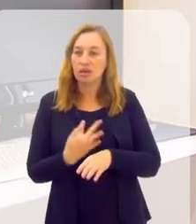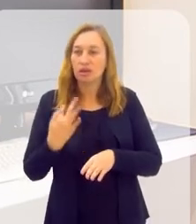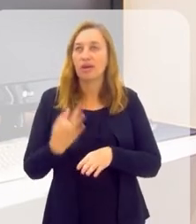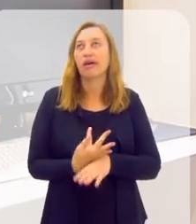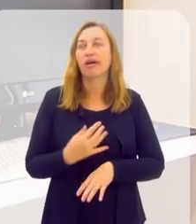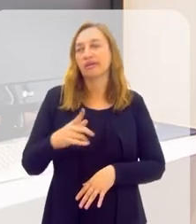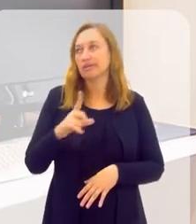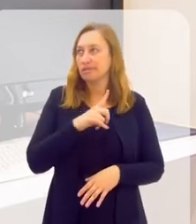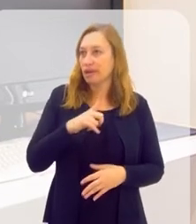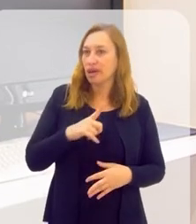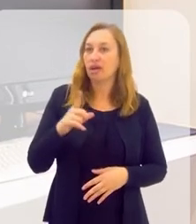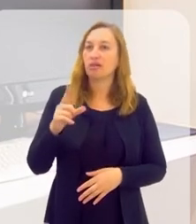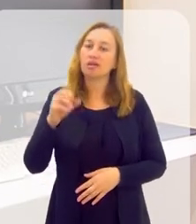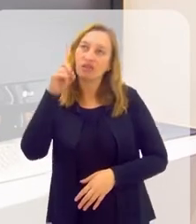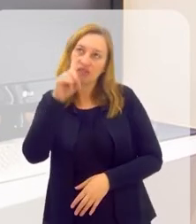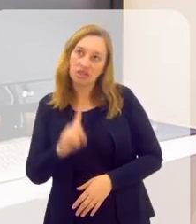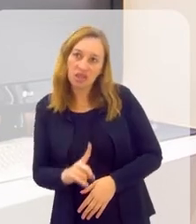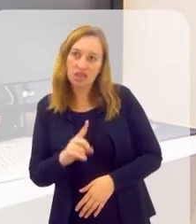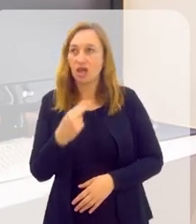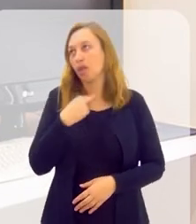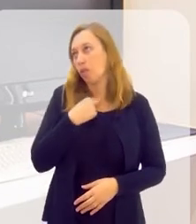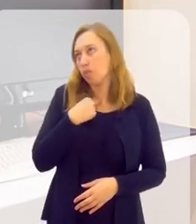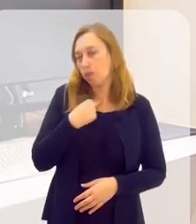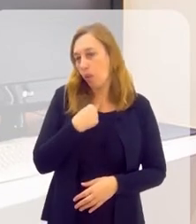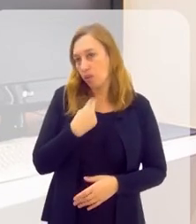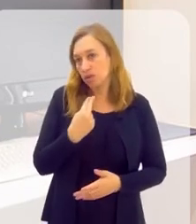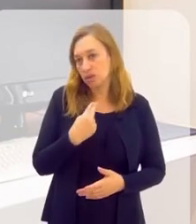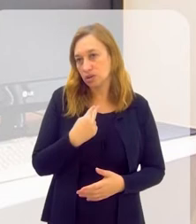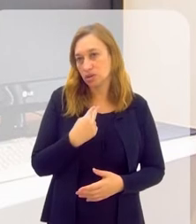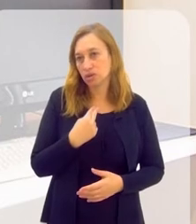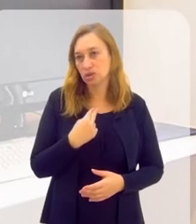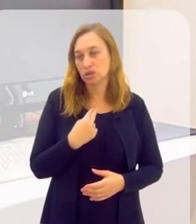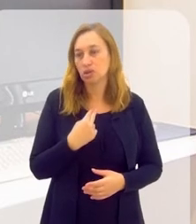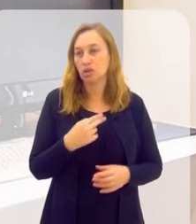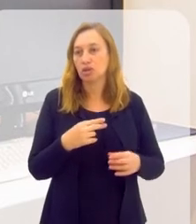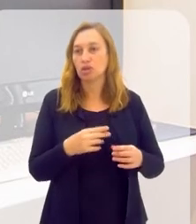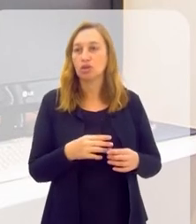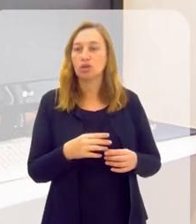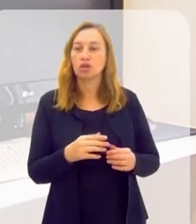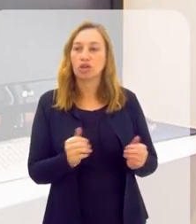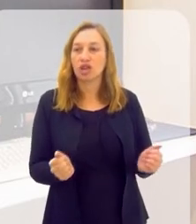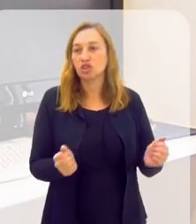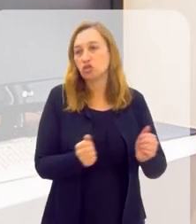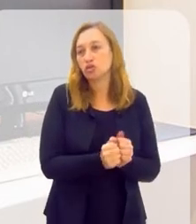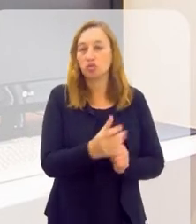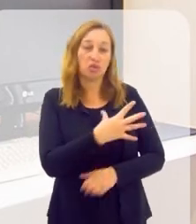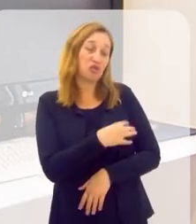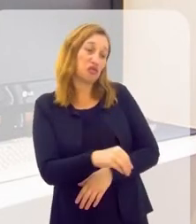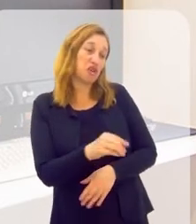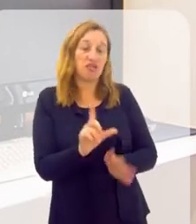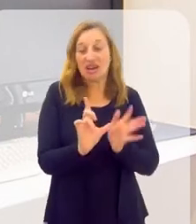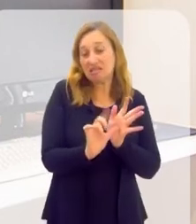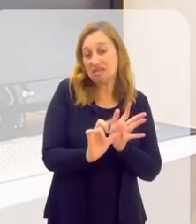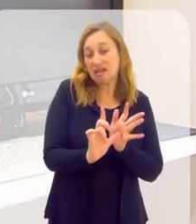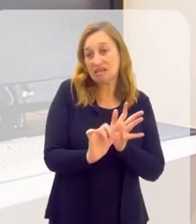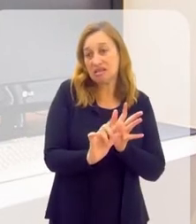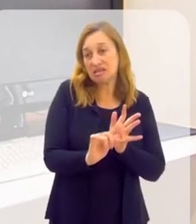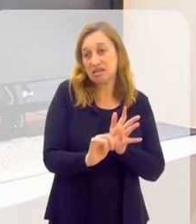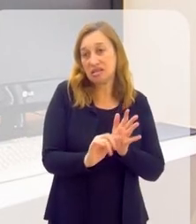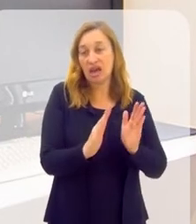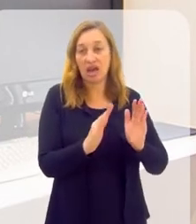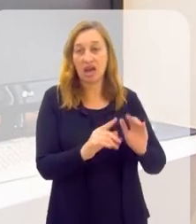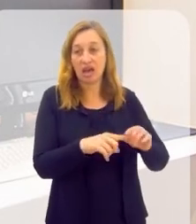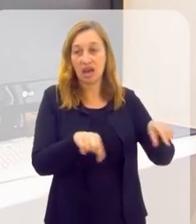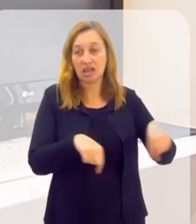resistência. Ah, se ele tem deficiência, ele não pode participar da turma do meu filho porque ele vai atrasar o